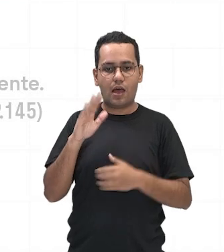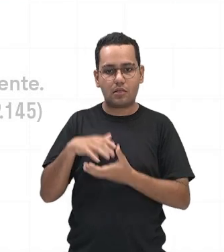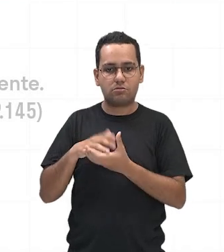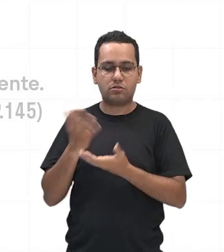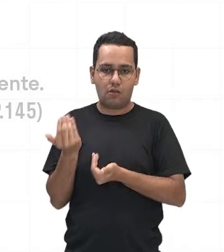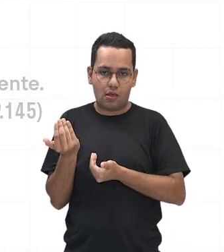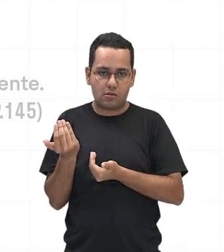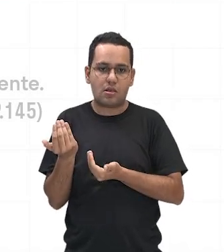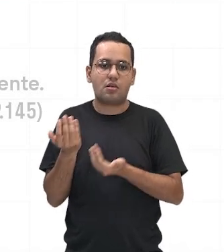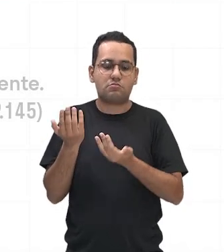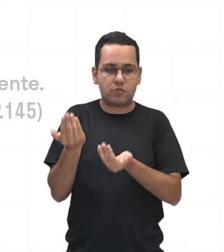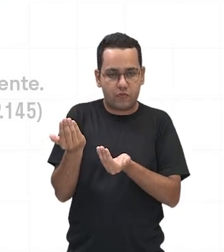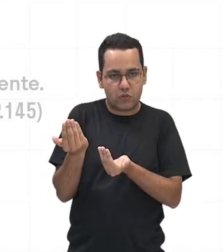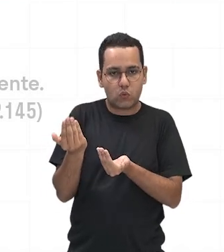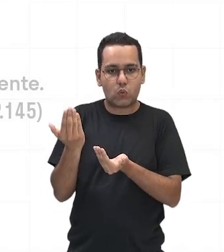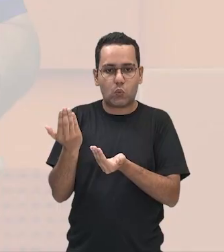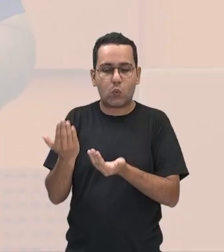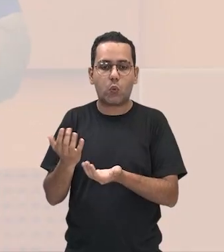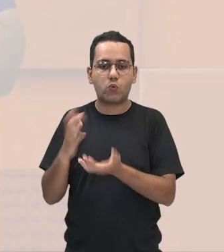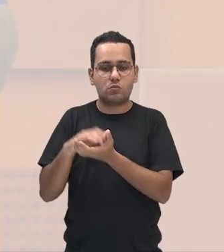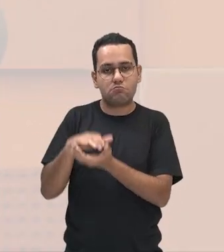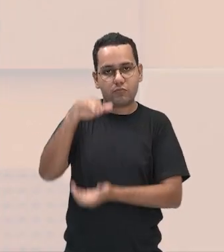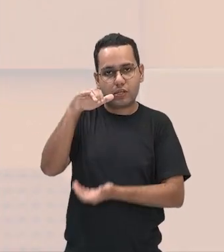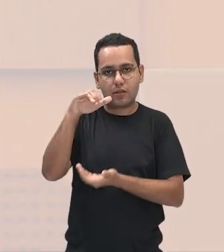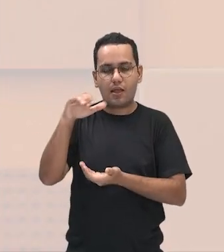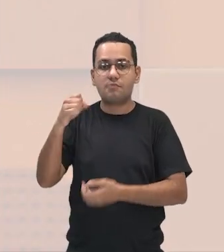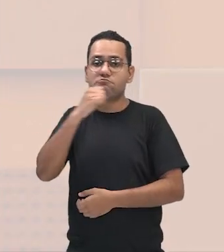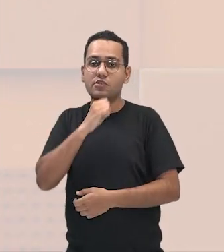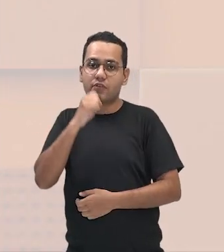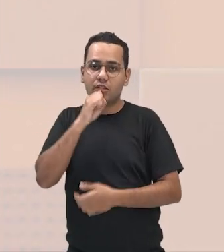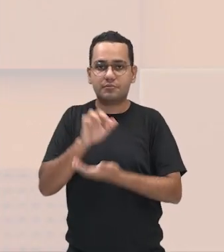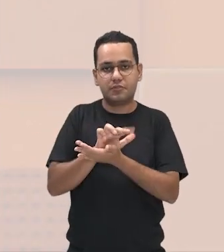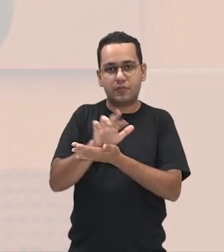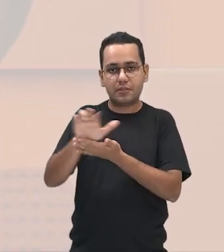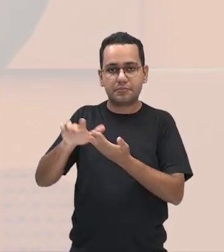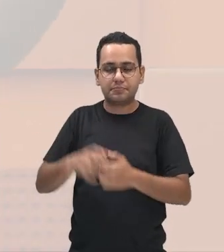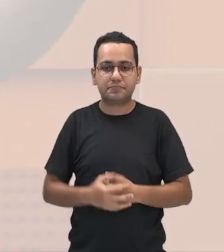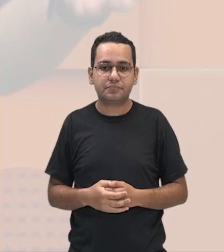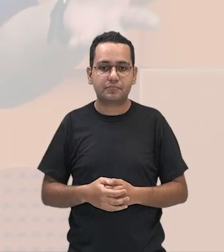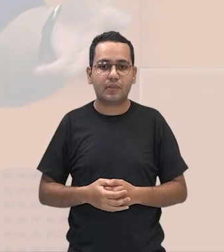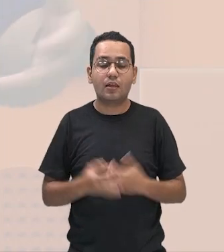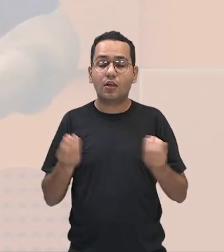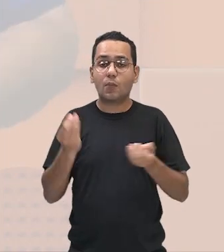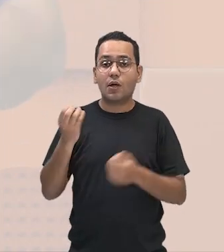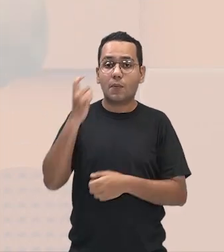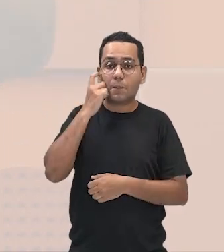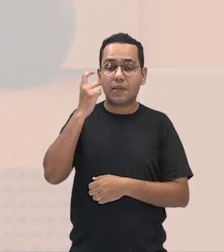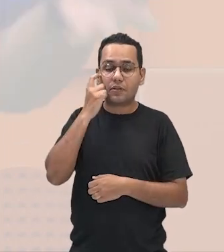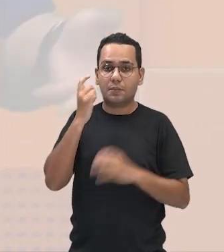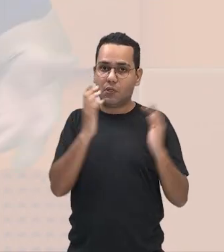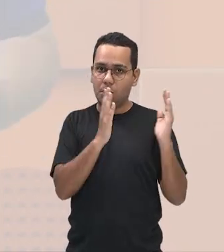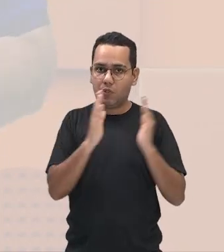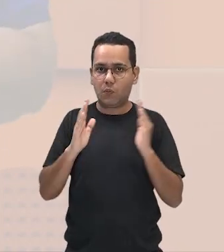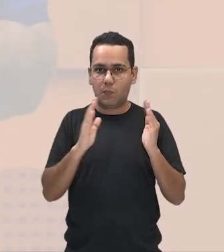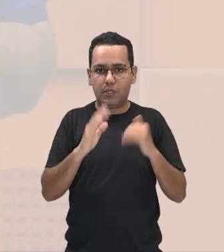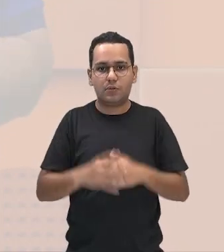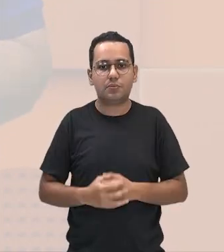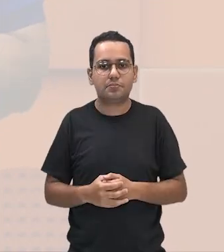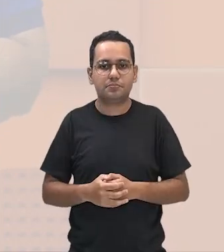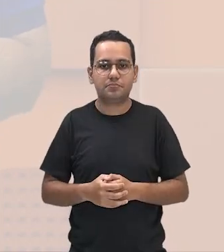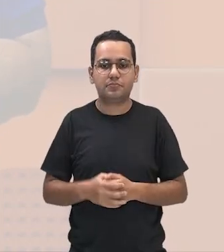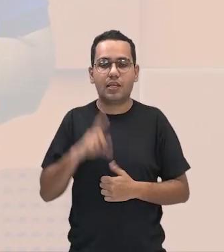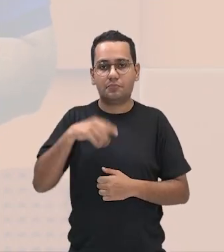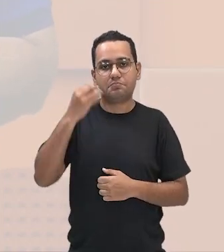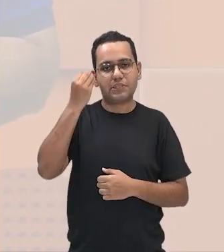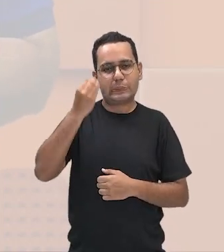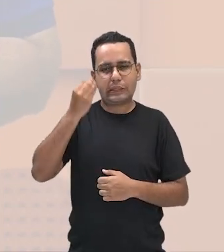a velhice e a decrepitude. Então, percebe aí como era que eles pensavam, então, a vivências, experiências de vida,